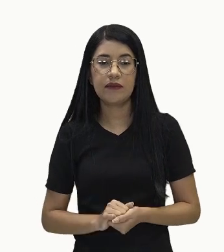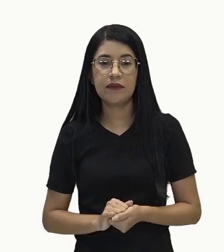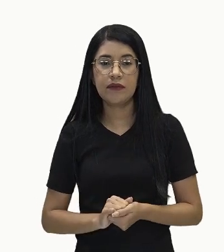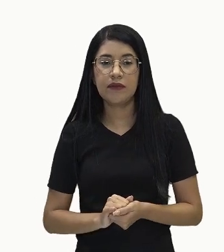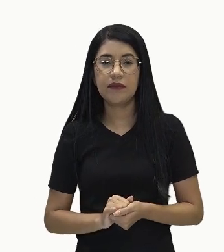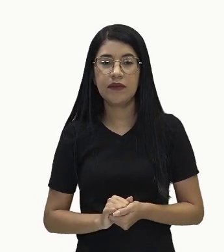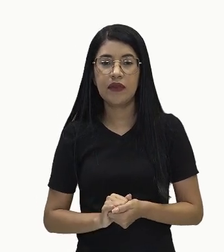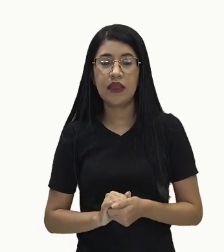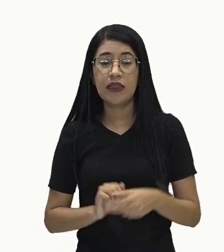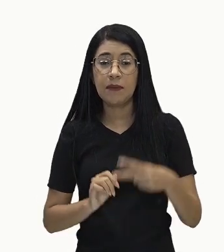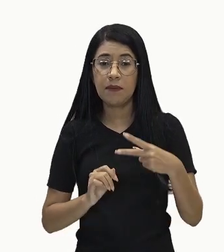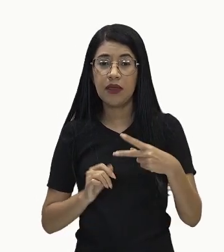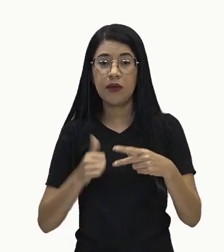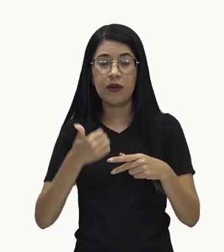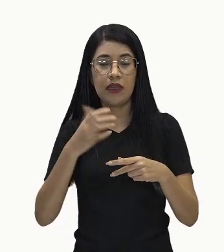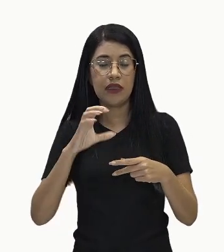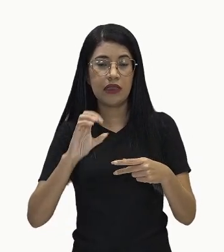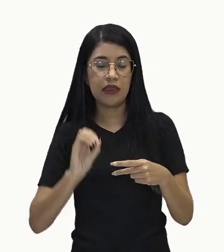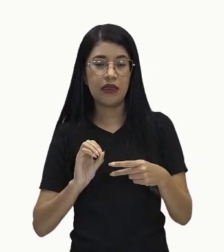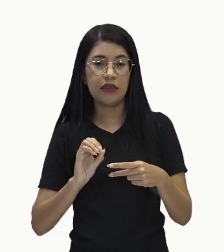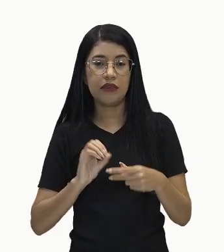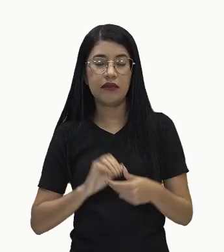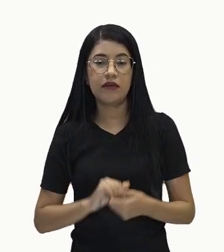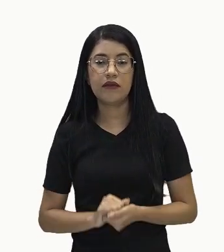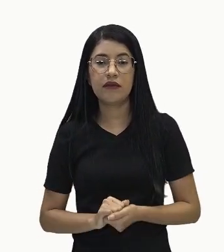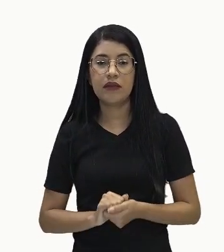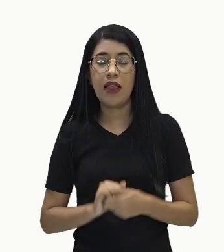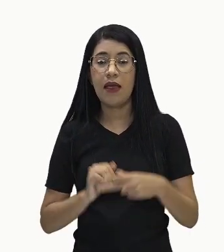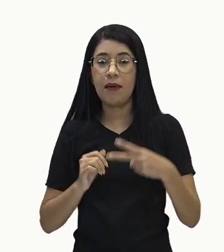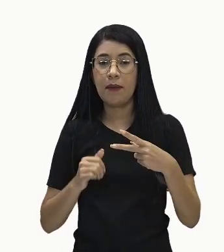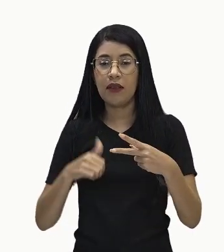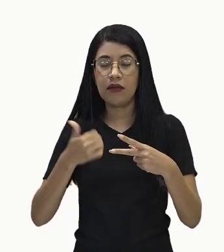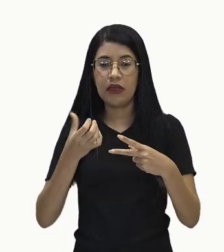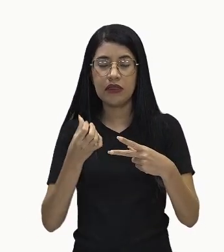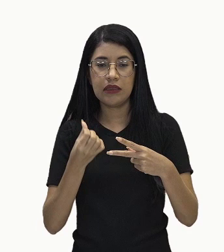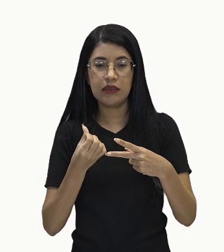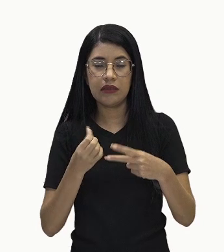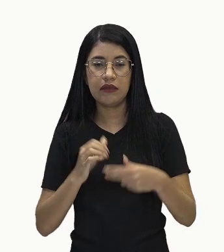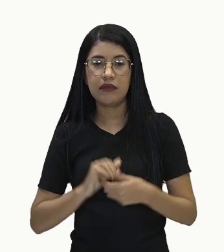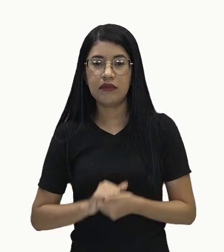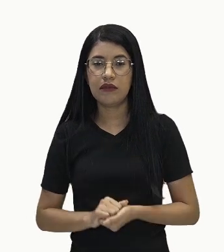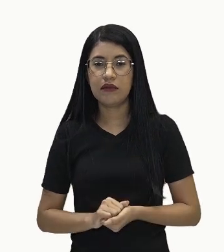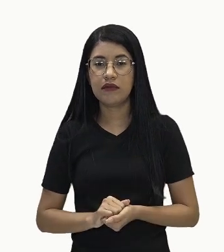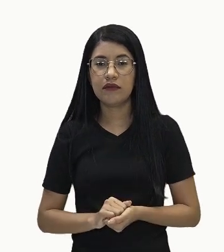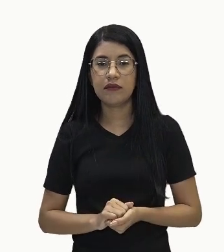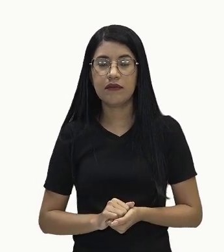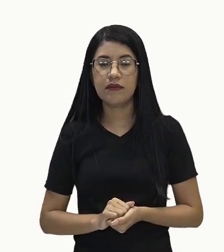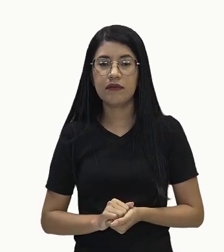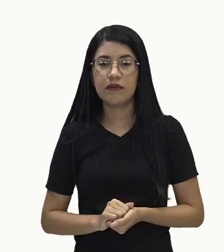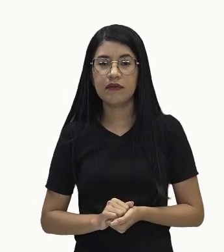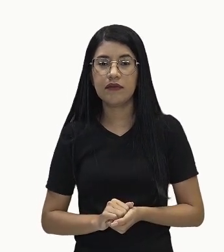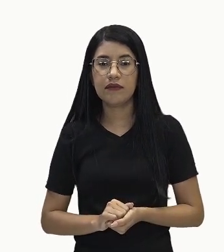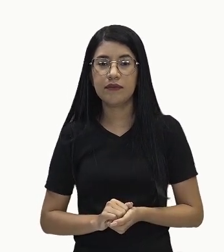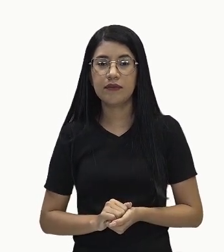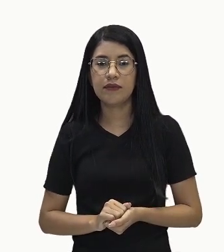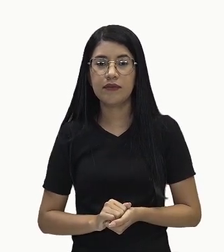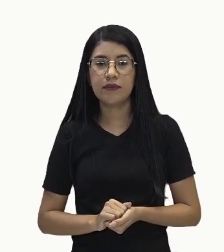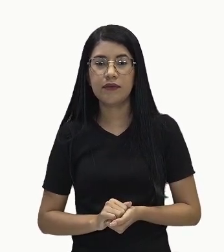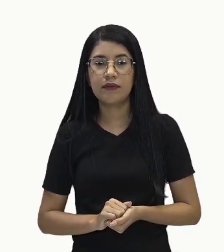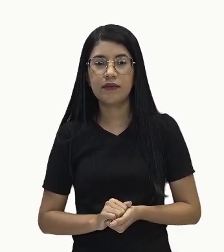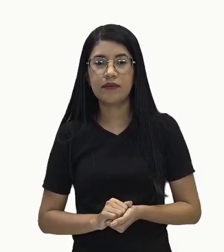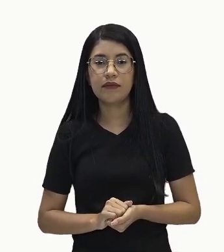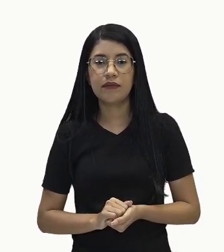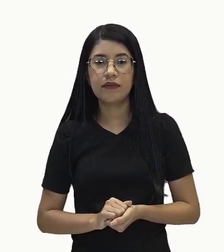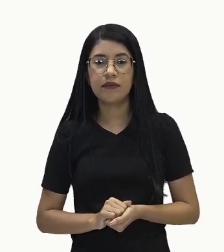16. Raiz quadrada de 9 é quanto? 3. 3 vai ser menor que raiz de 10, que por